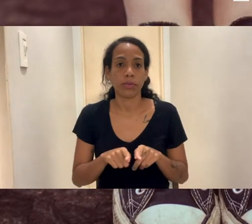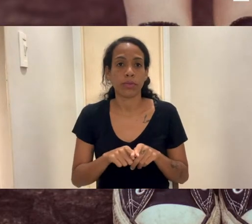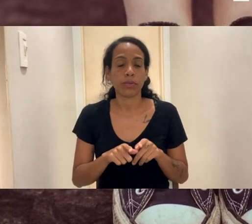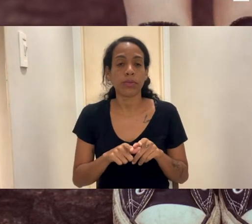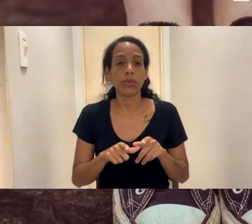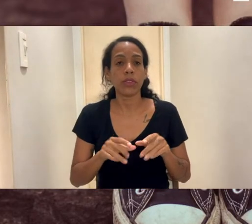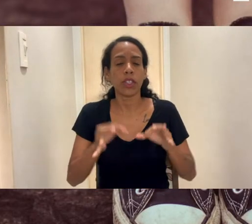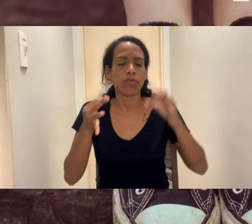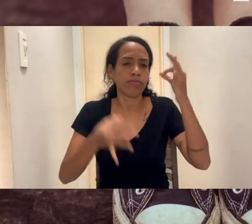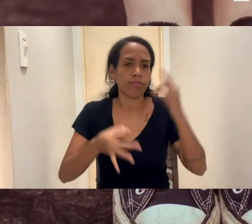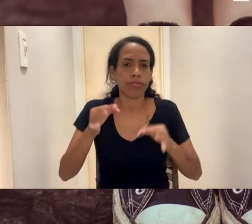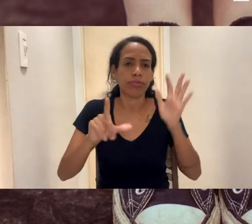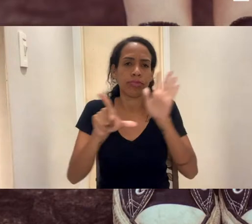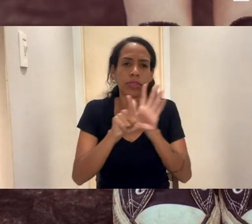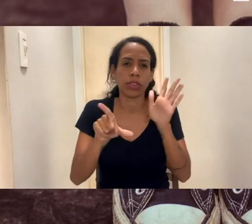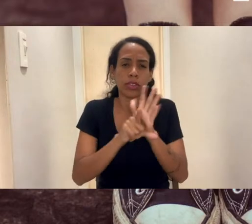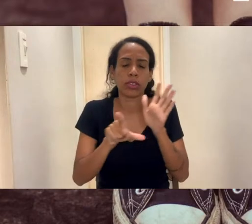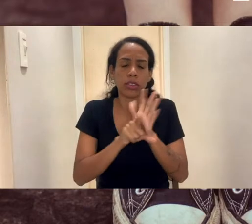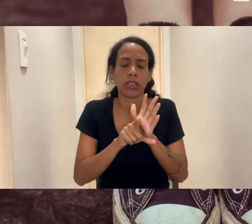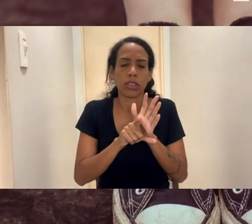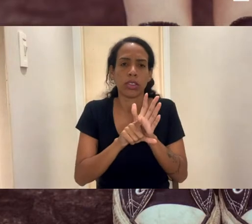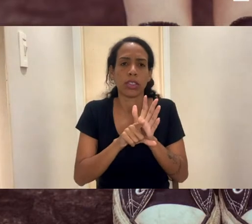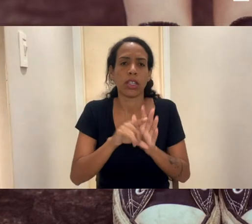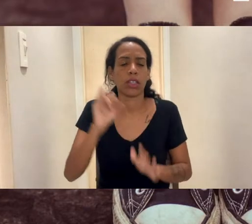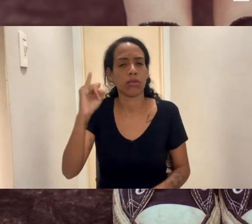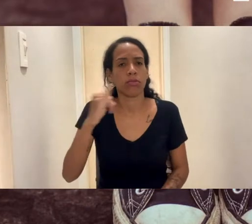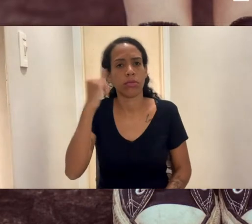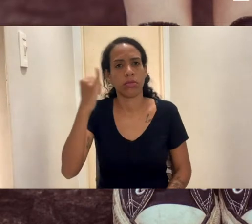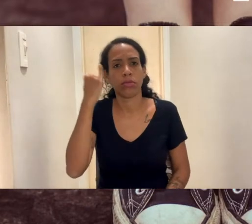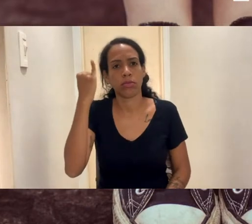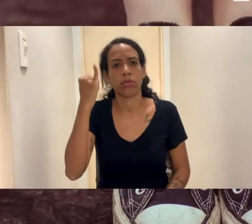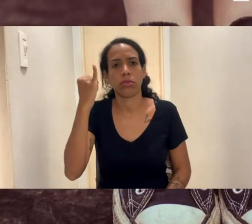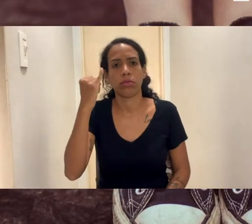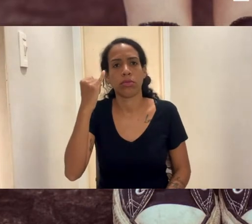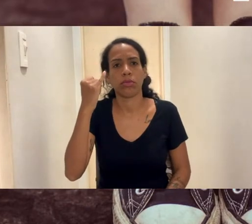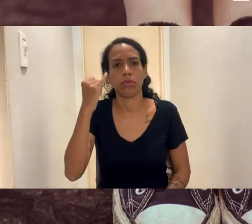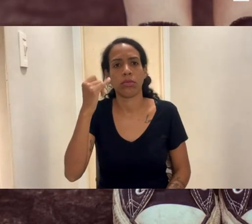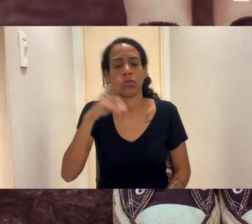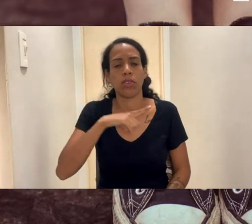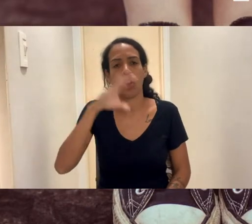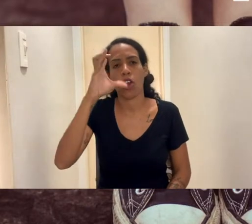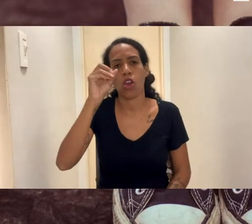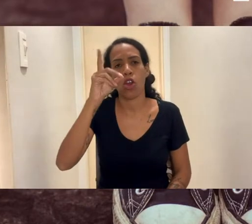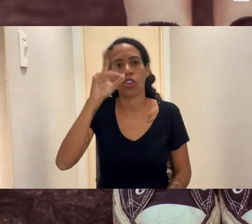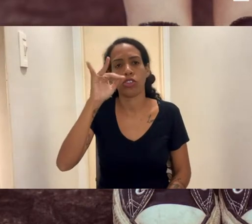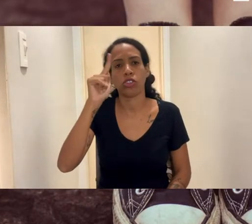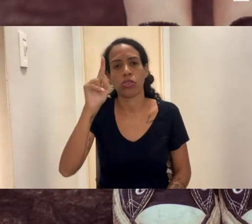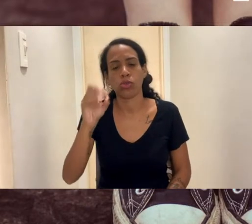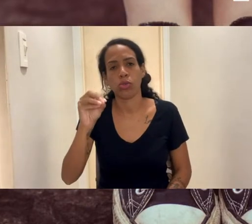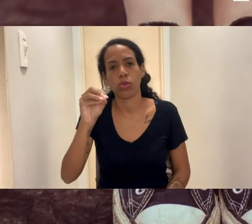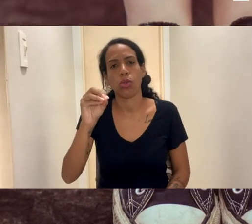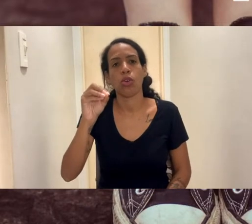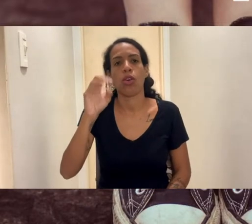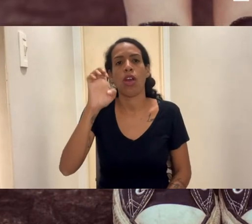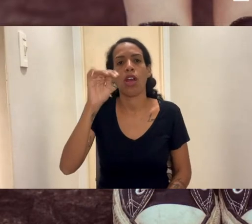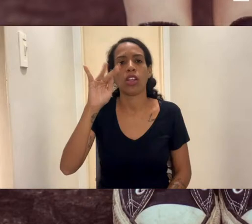legislações vigentes e aos princípios fundamentais do nosso Código de Ética do